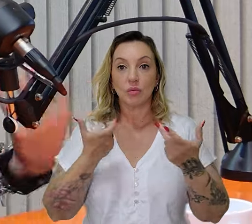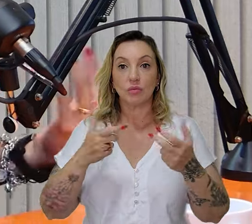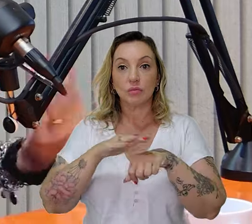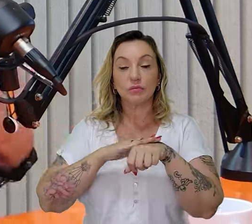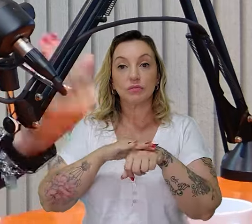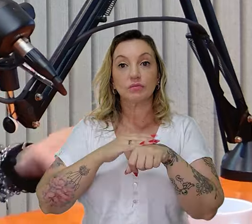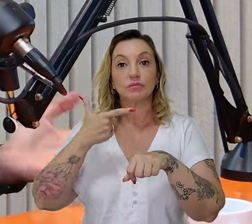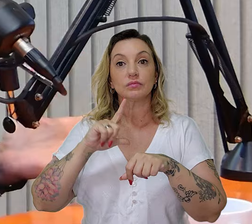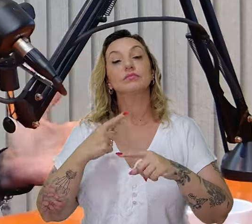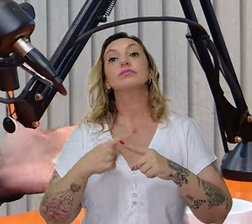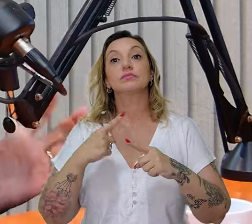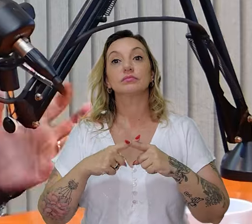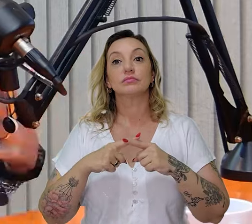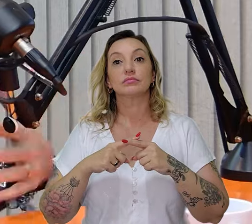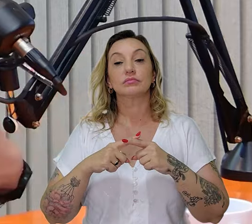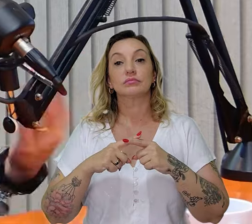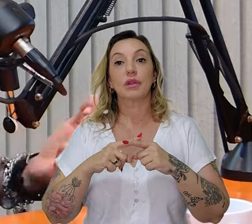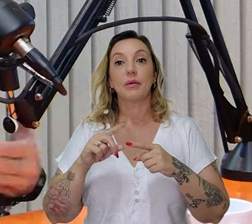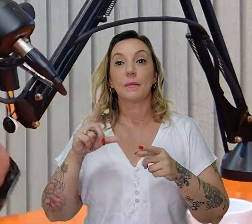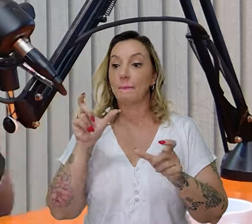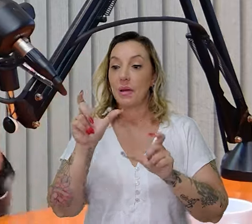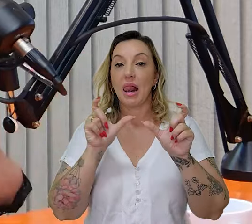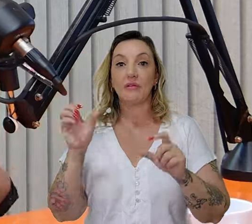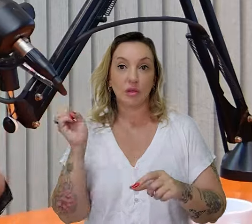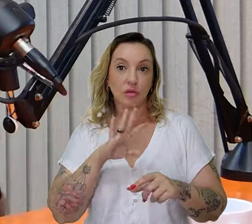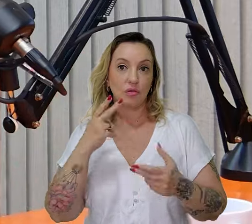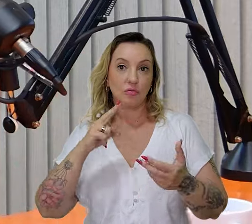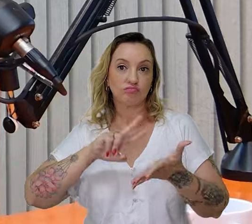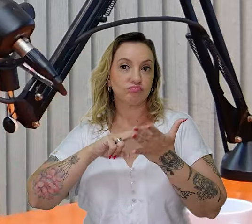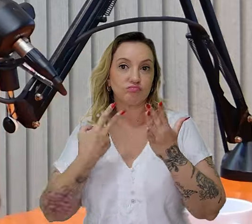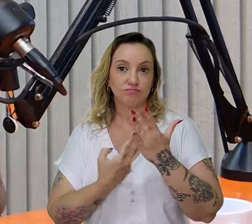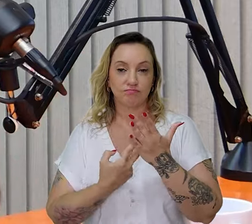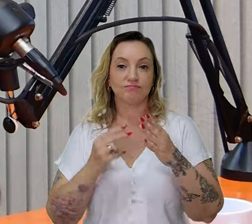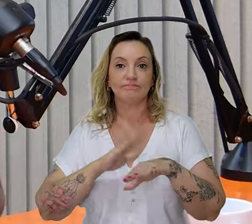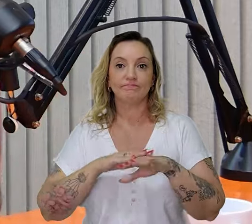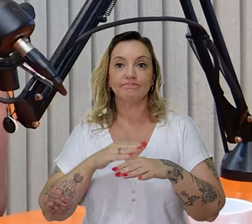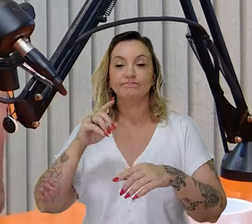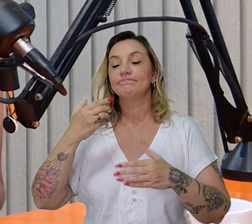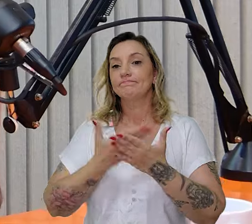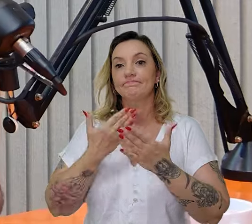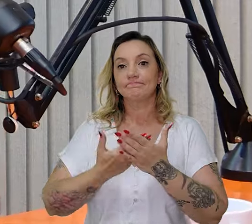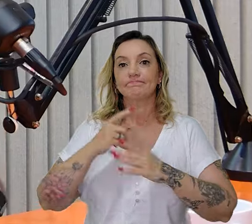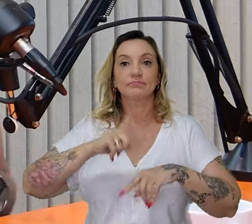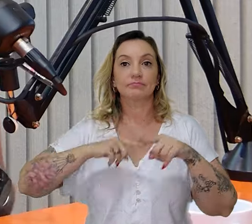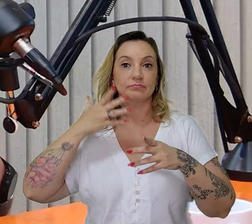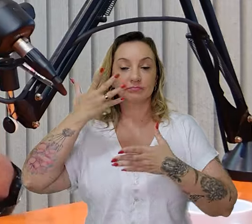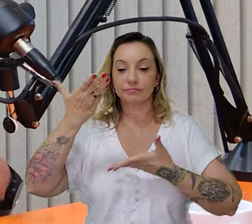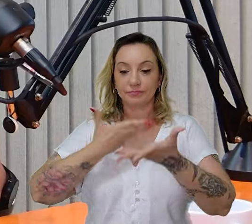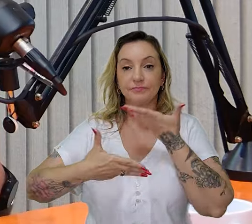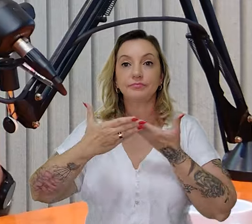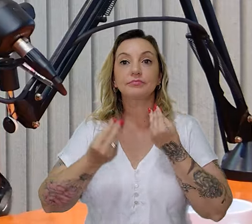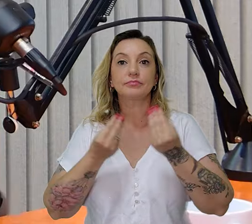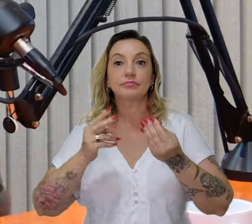vocabulário novo como qualquer tradutor faz né Você estuda o material do palestrante e troca uma ideia para saber como é que você vai traduzir